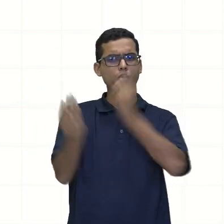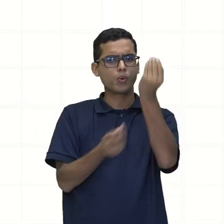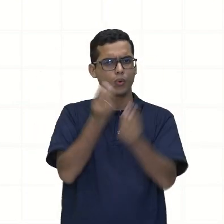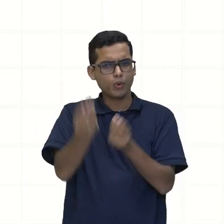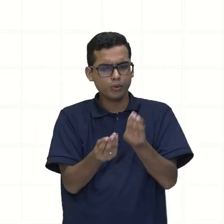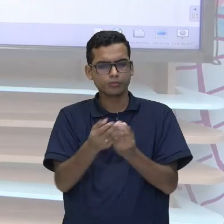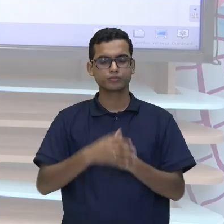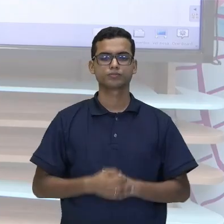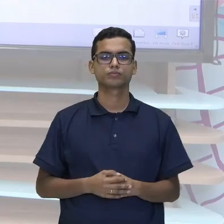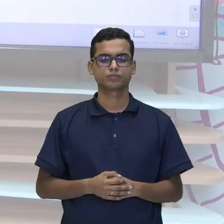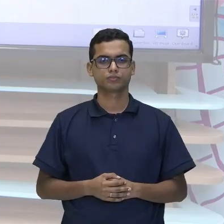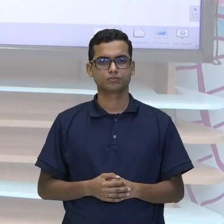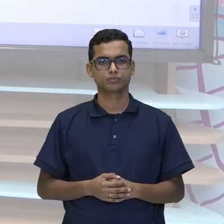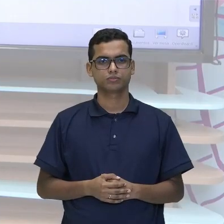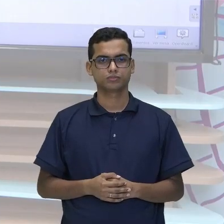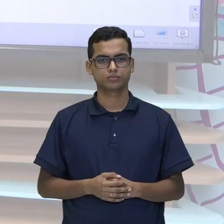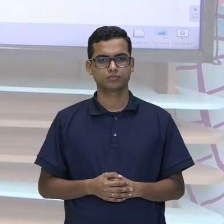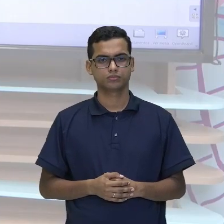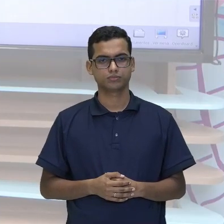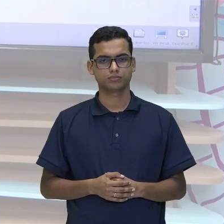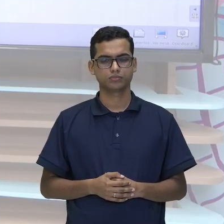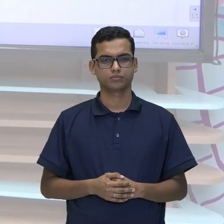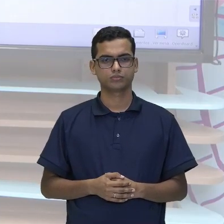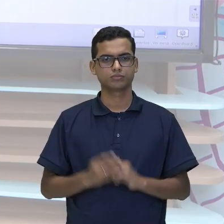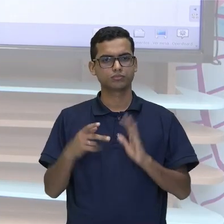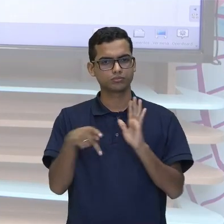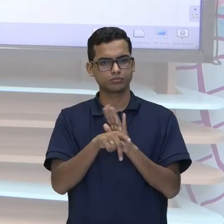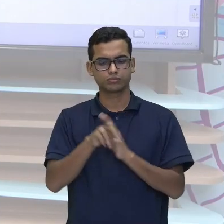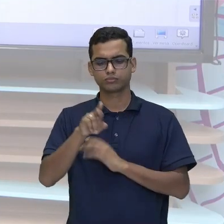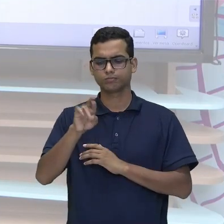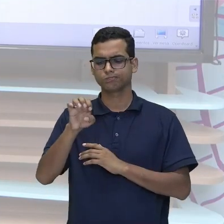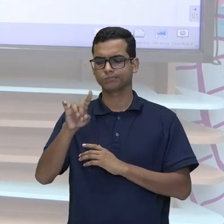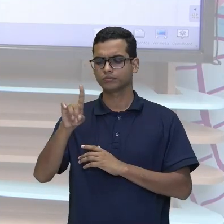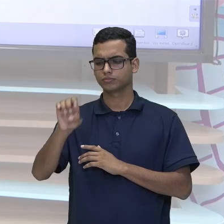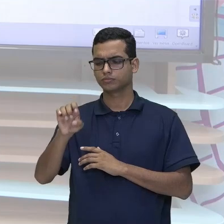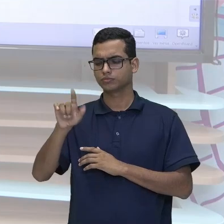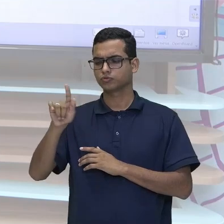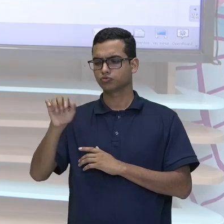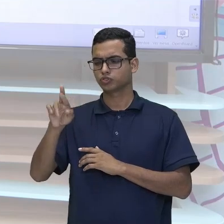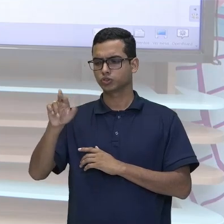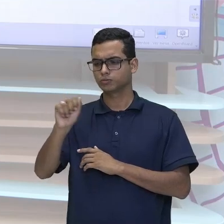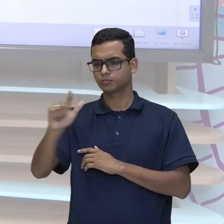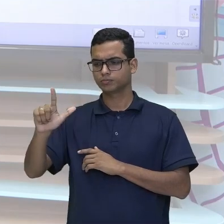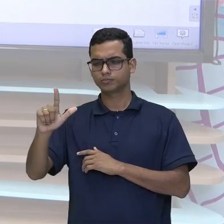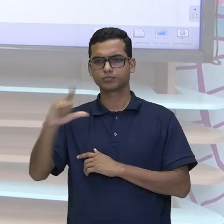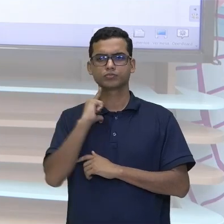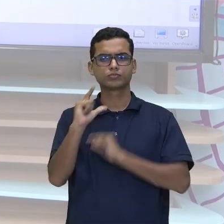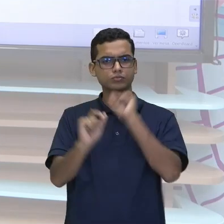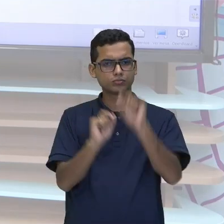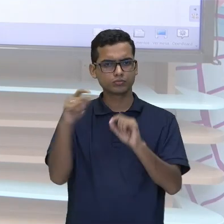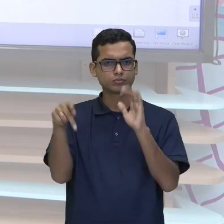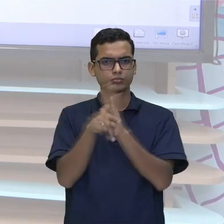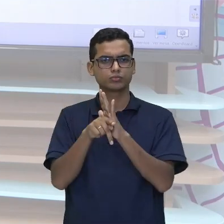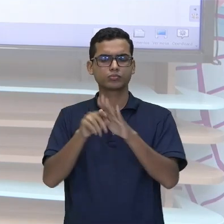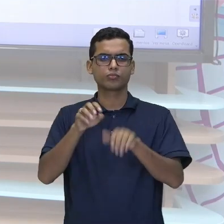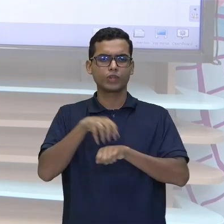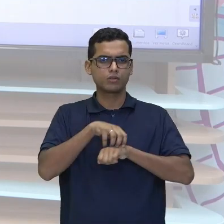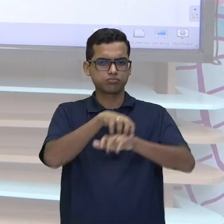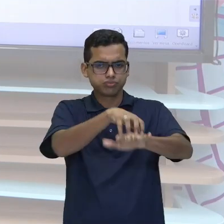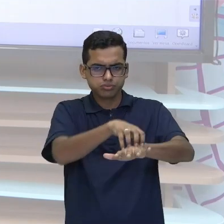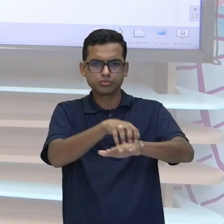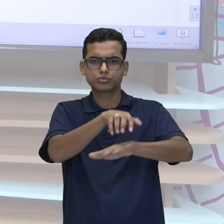né, proveniente da rede geral, onde provavelmente, né, nós vamos ter estações de tratamento de